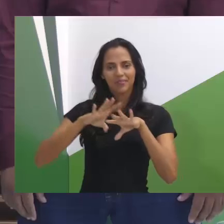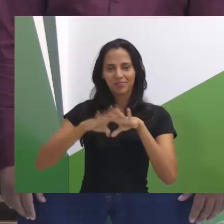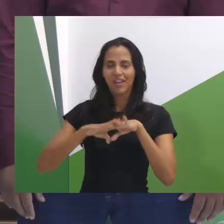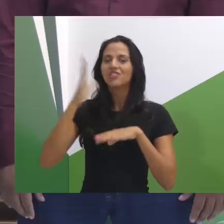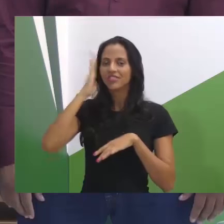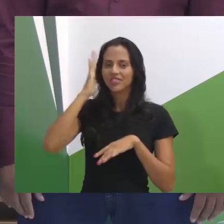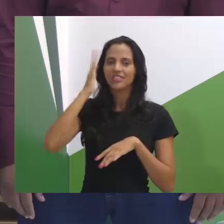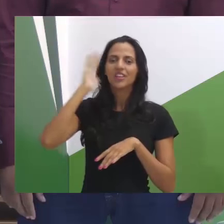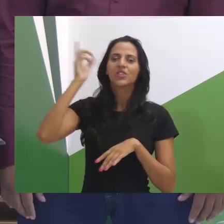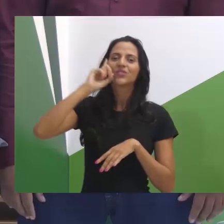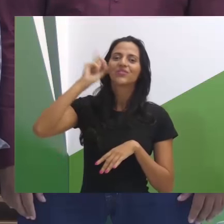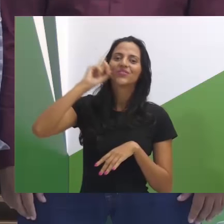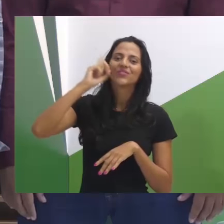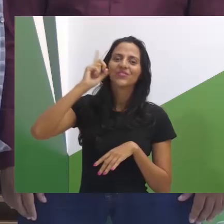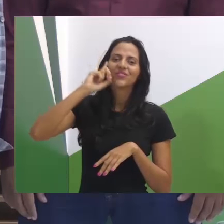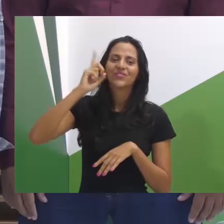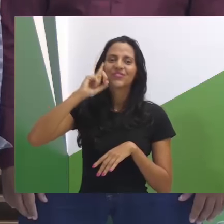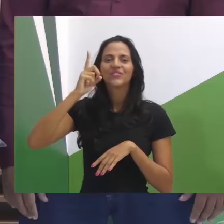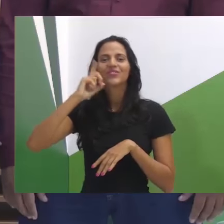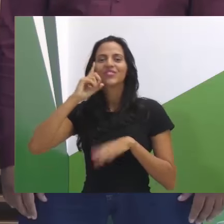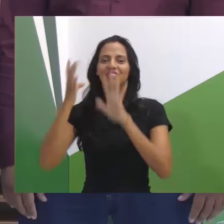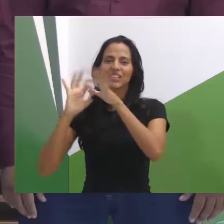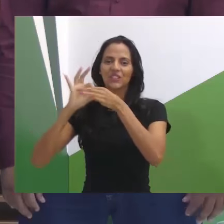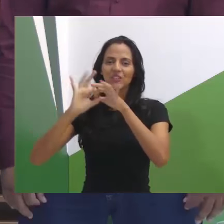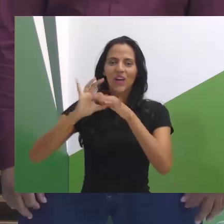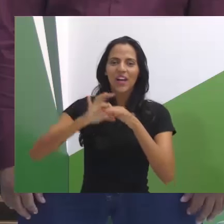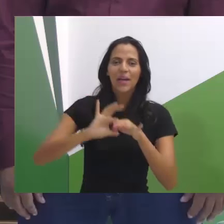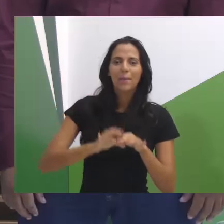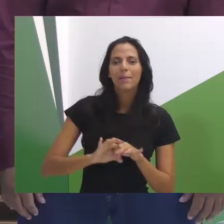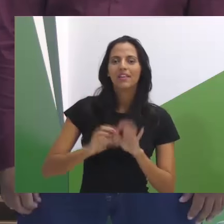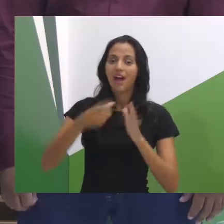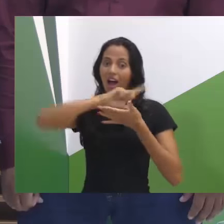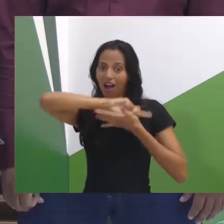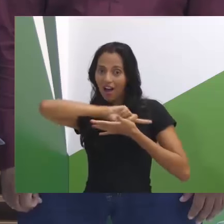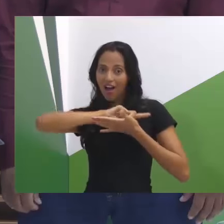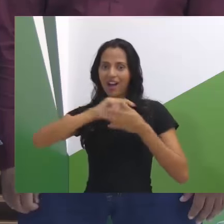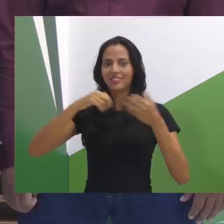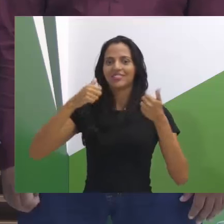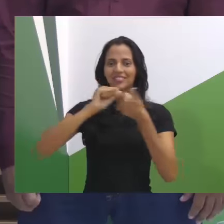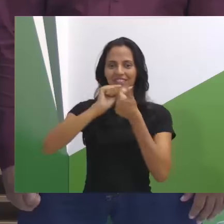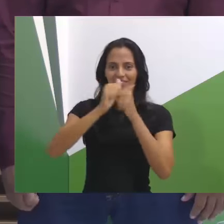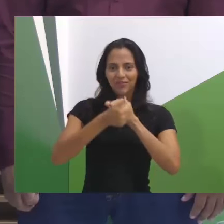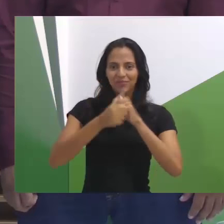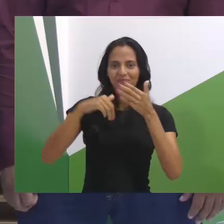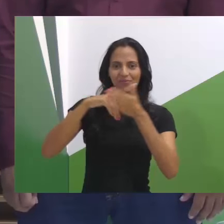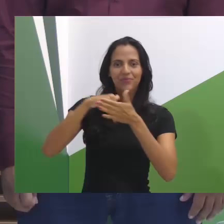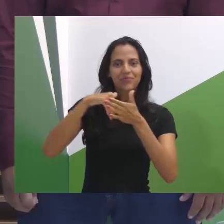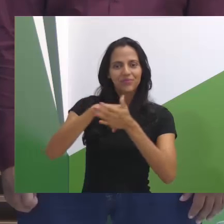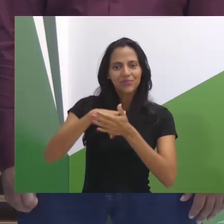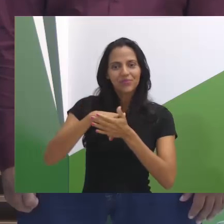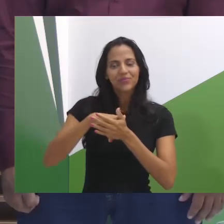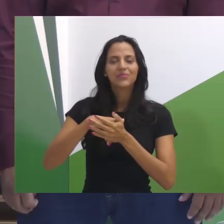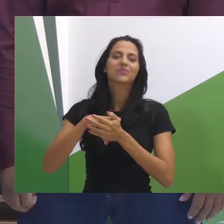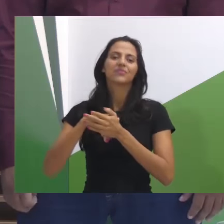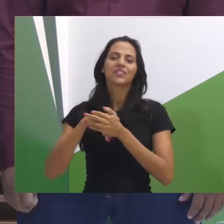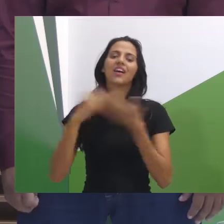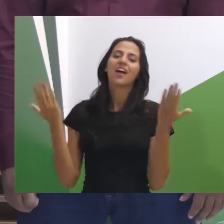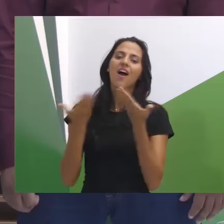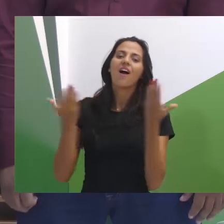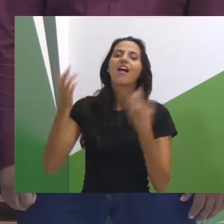dias Nós estamos em época de Olimpíadas, Paralimpíadas agora chegando E lembrar desses